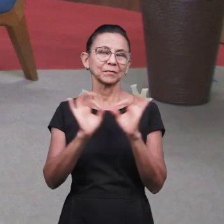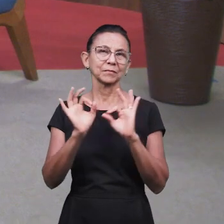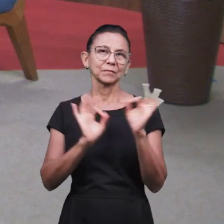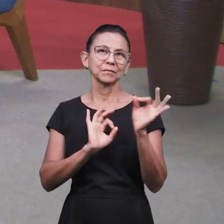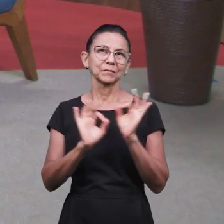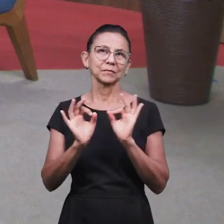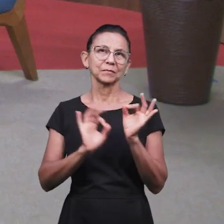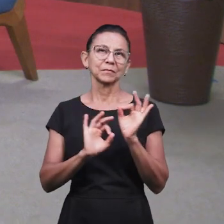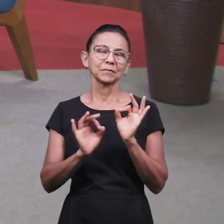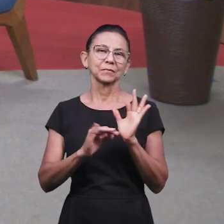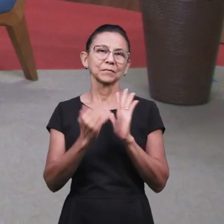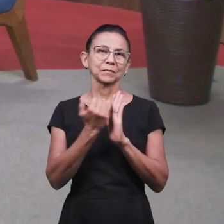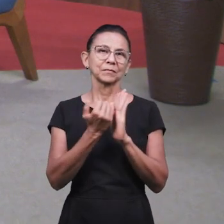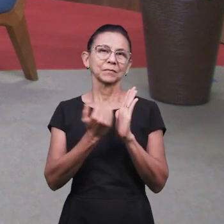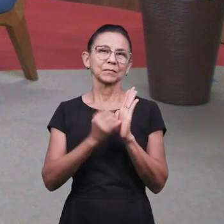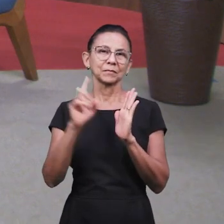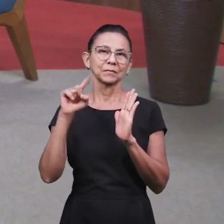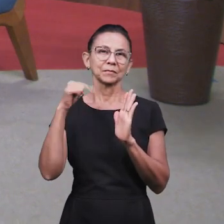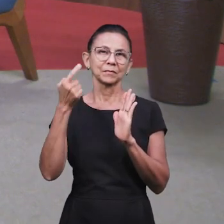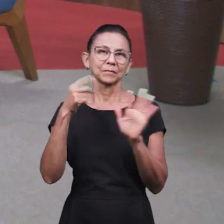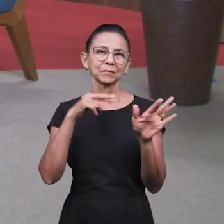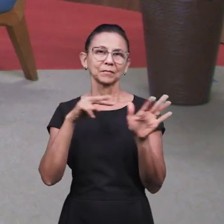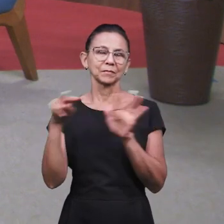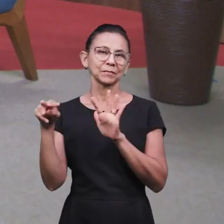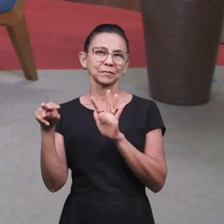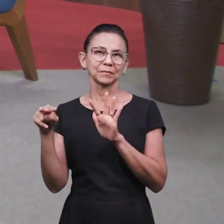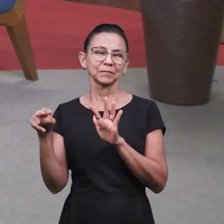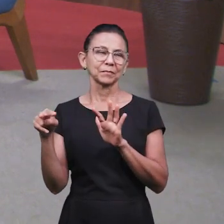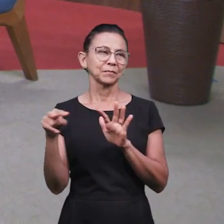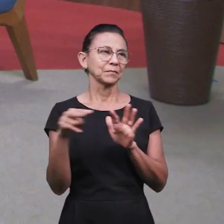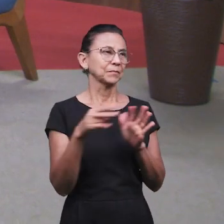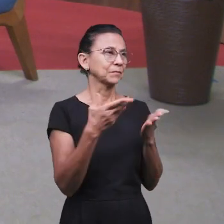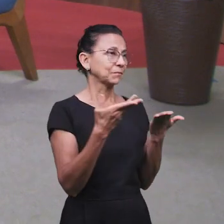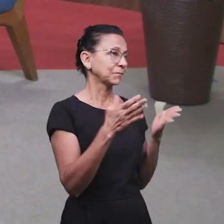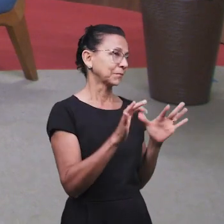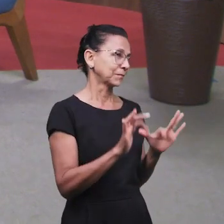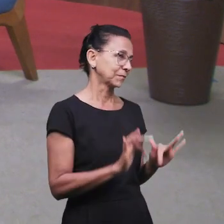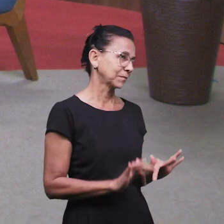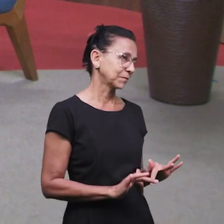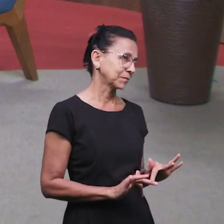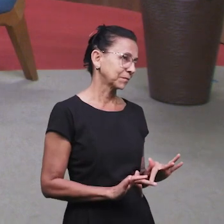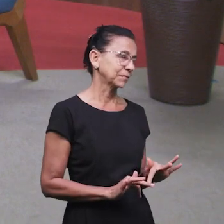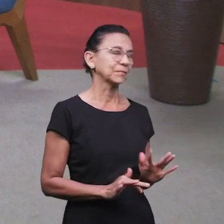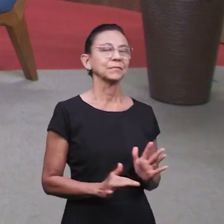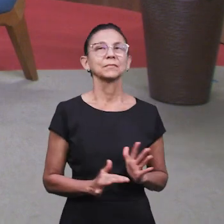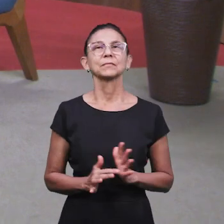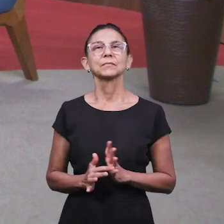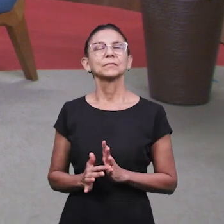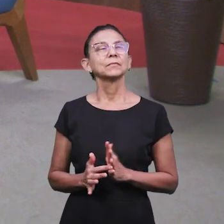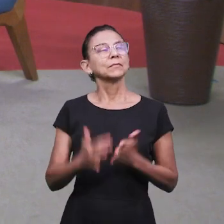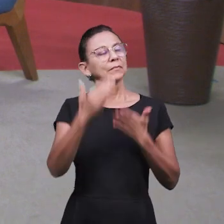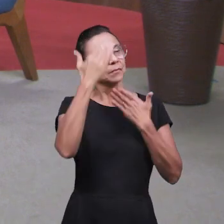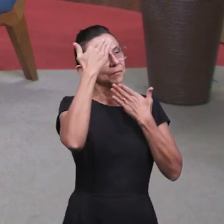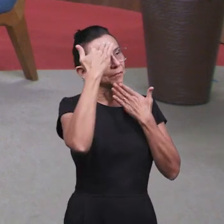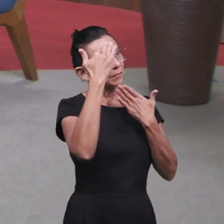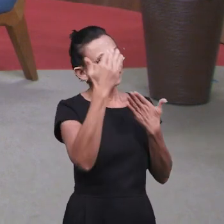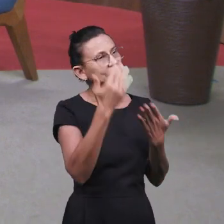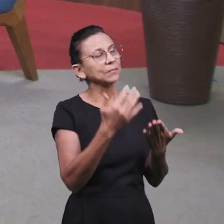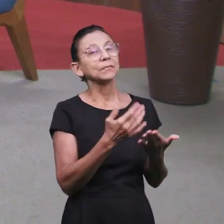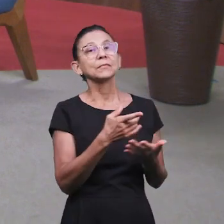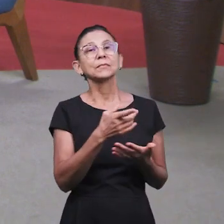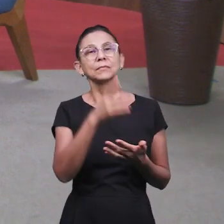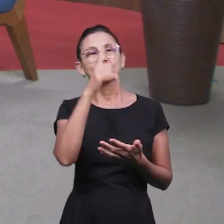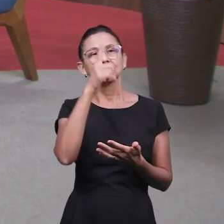ajudar a preparar, a roteirizar o programa da semana que vem. Daniel, chegamos então ao final. Mais uma vez,